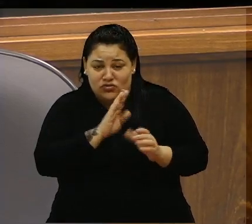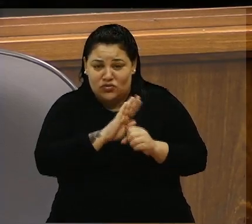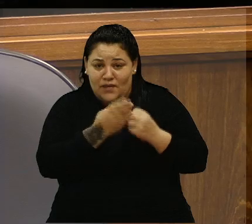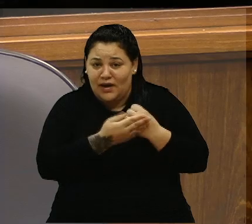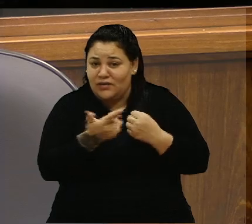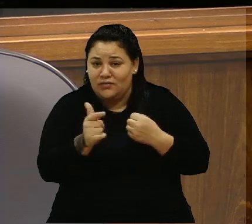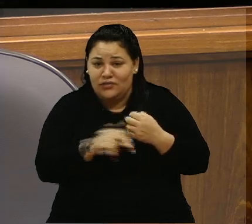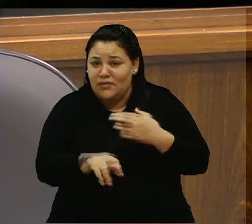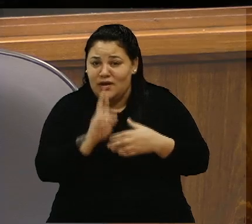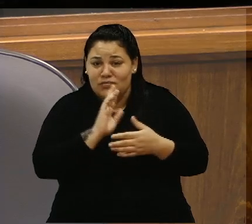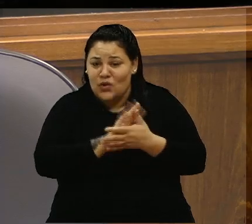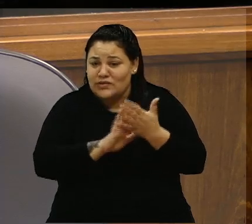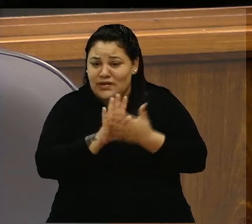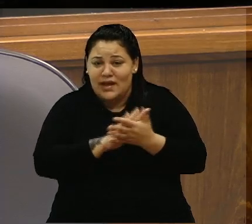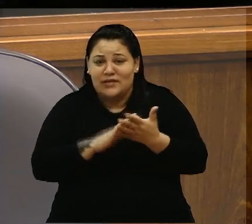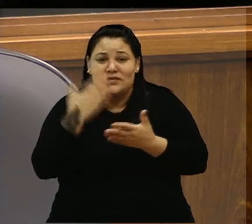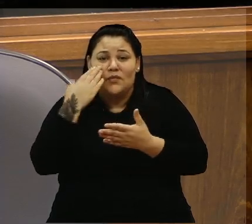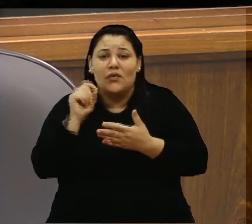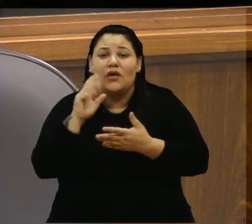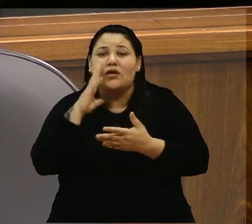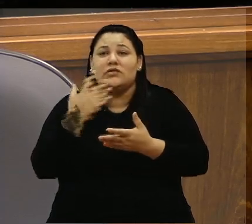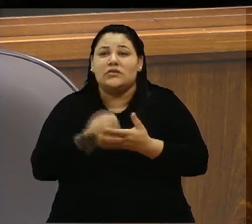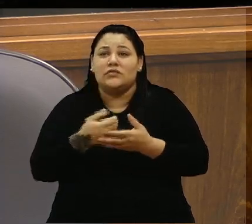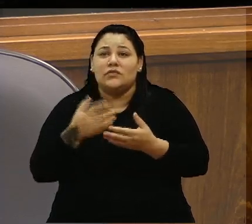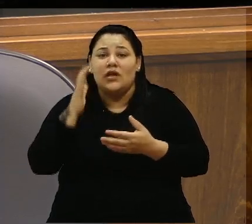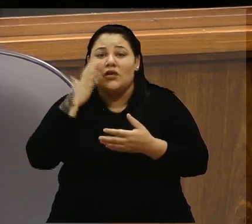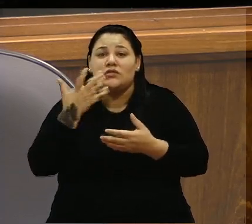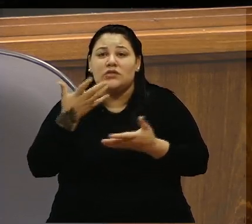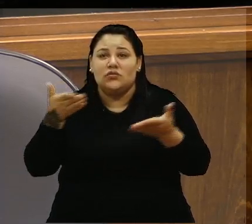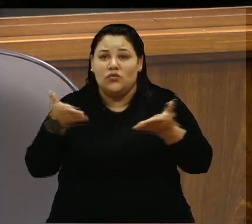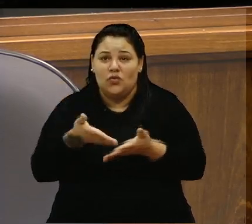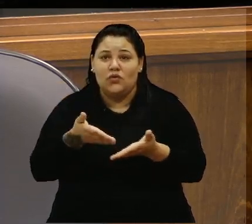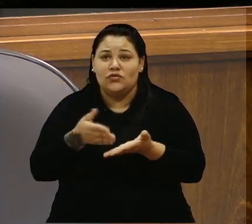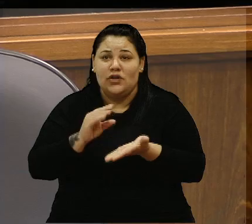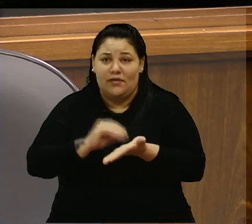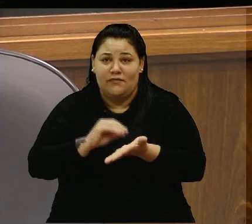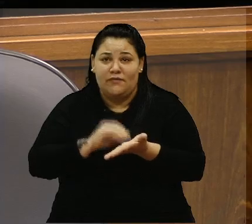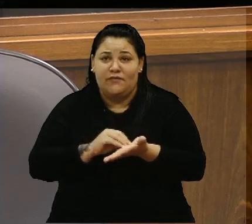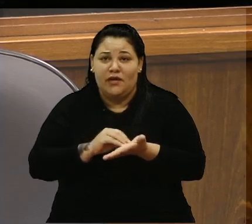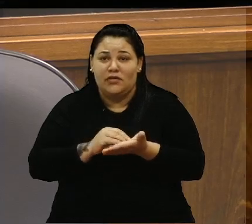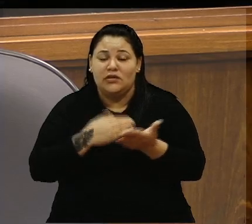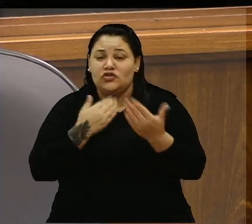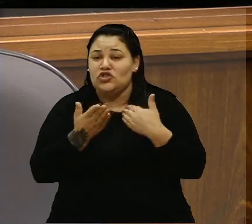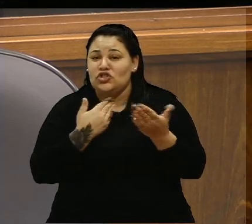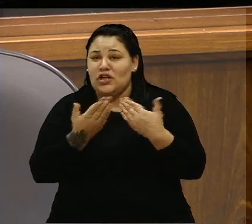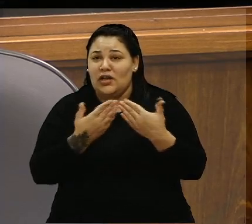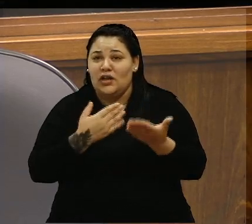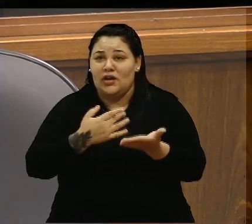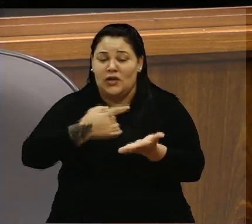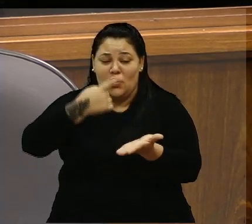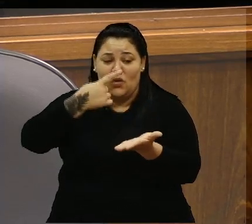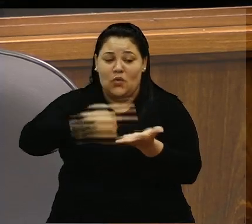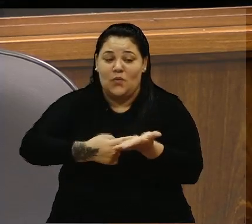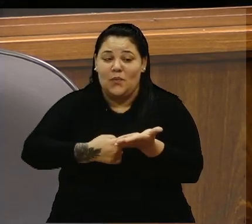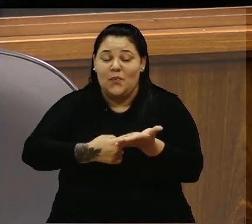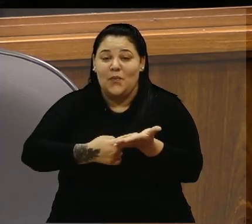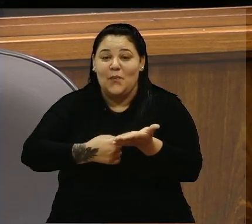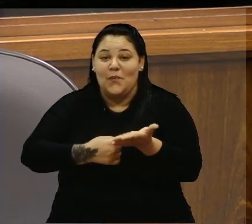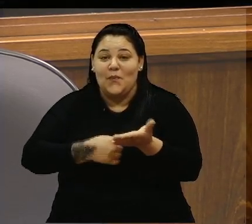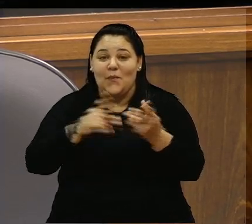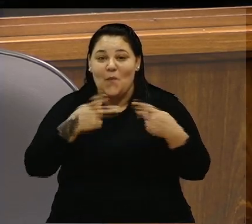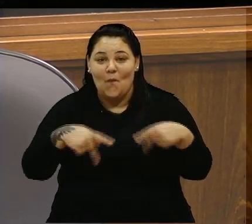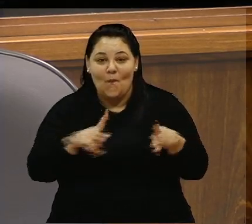têm o retorno. Então, o que aconteceu hoje é um exemplo da falta de diálogo e comprometimento com o povo que esse governo